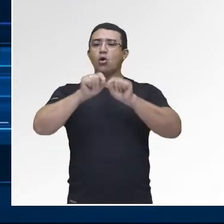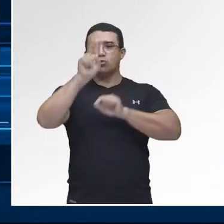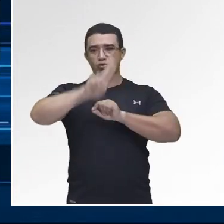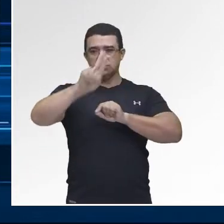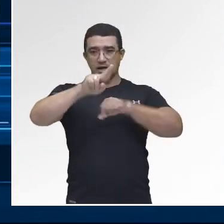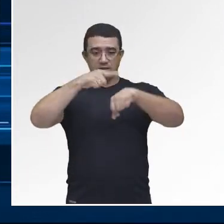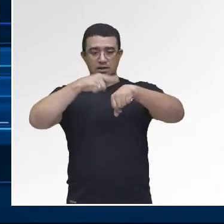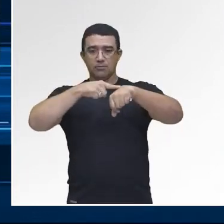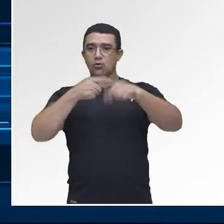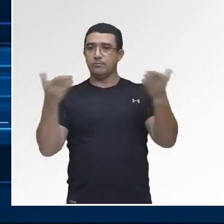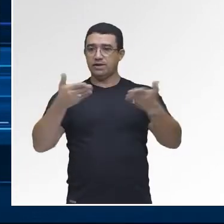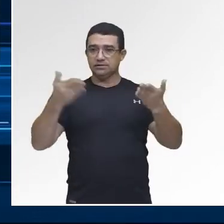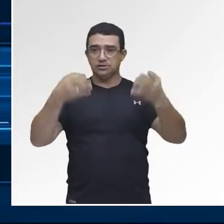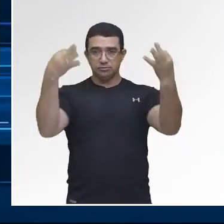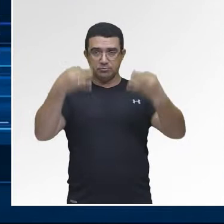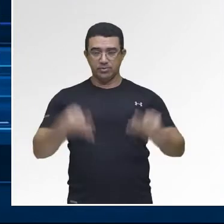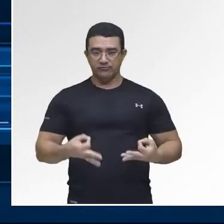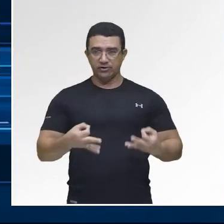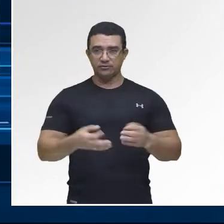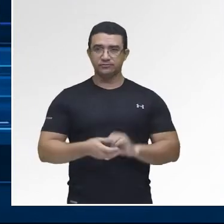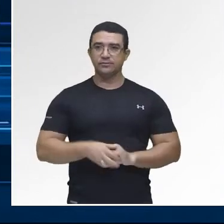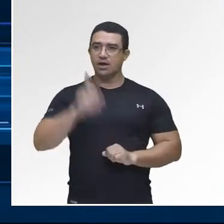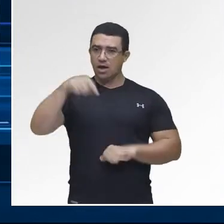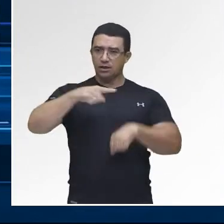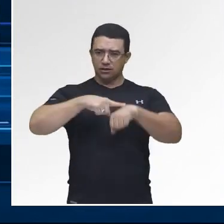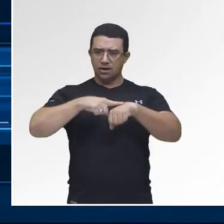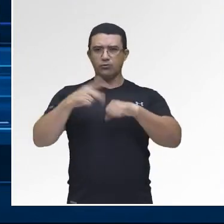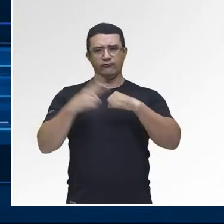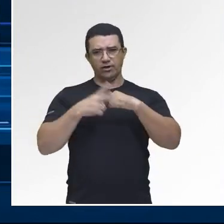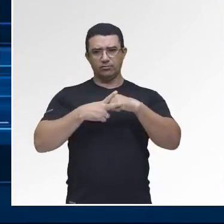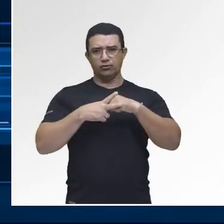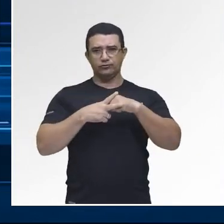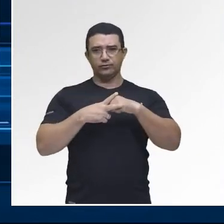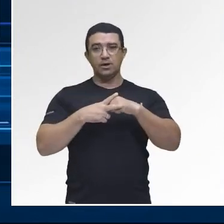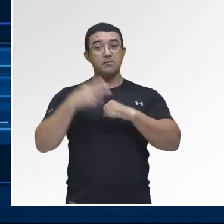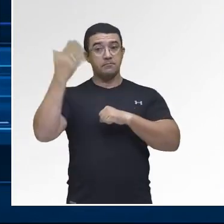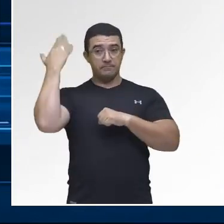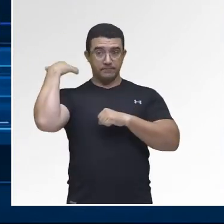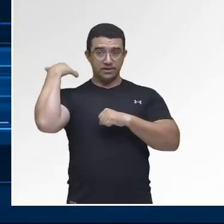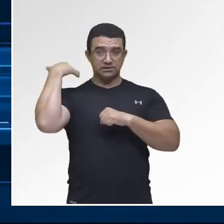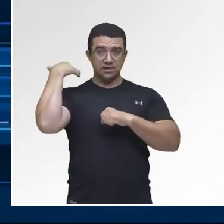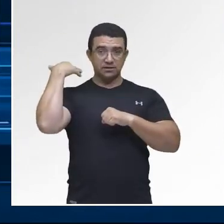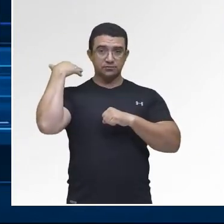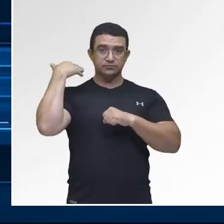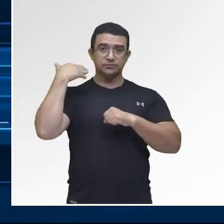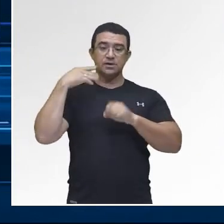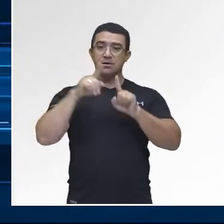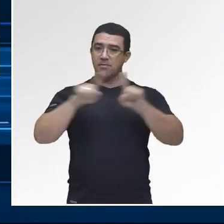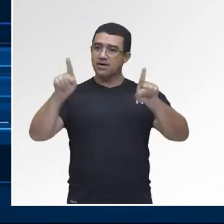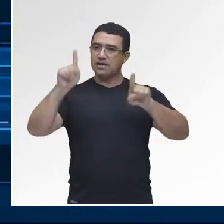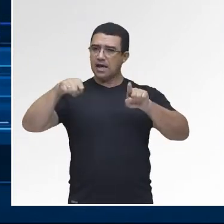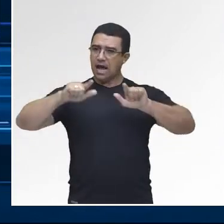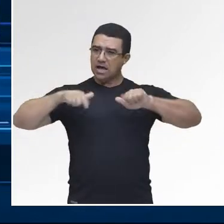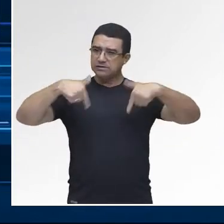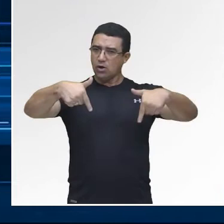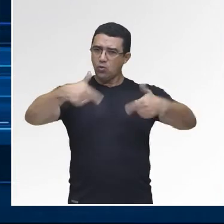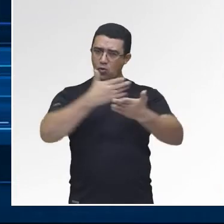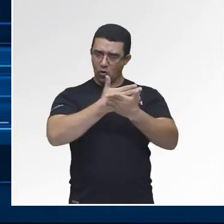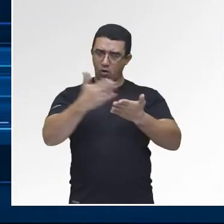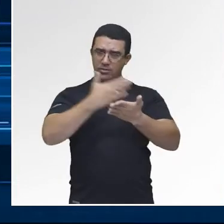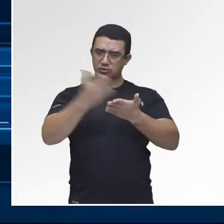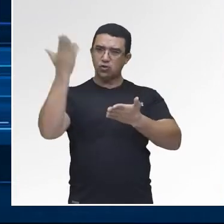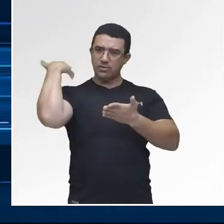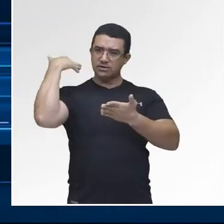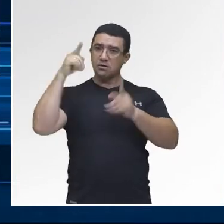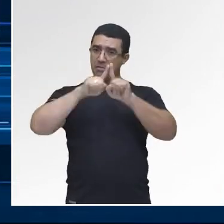Perfect, que é um tempo verbal, né? É um tempo verbal passado, né? Normalmente é uma ação que começou no passado e tem uma ligação